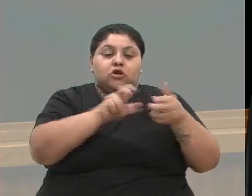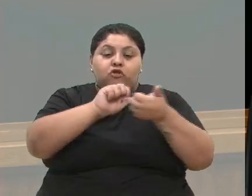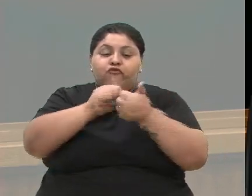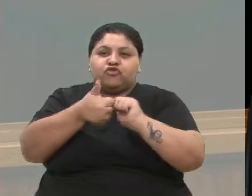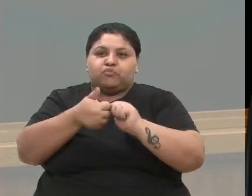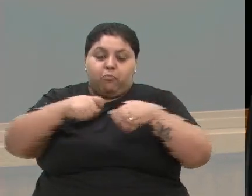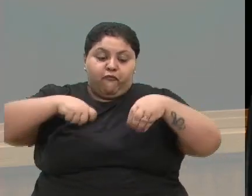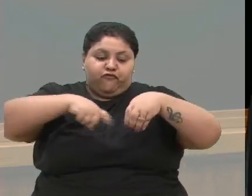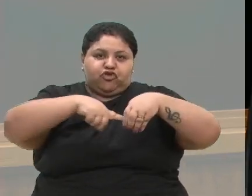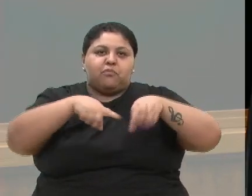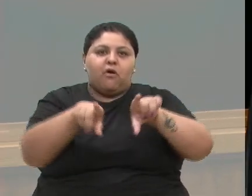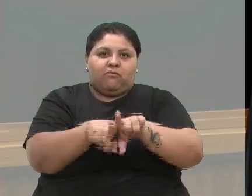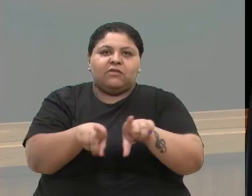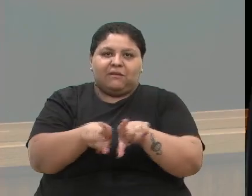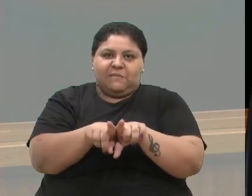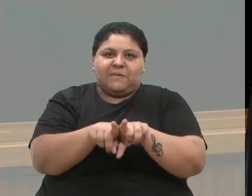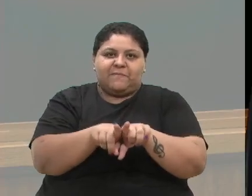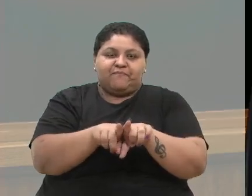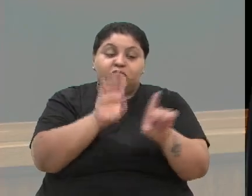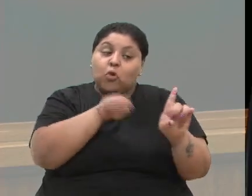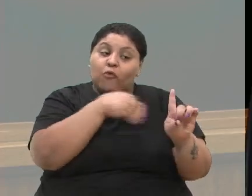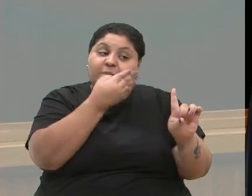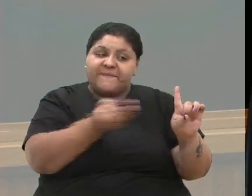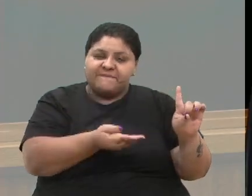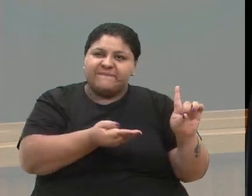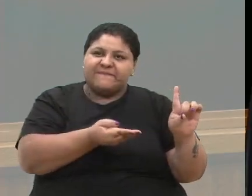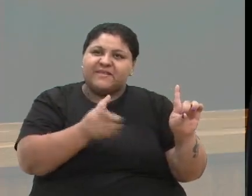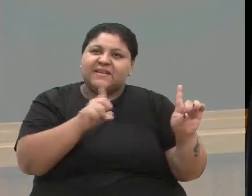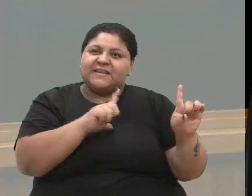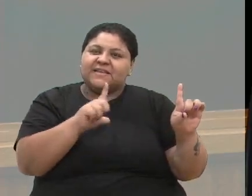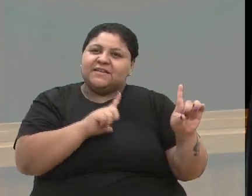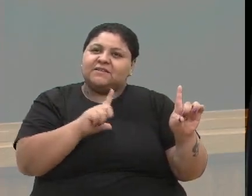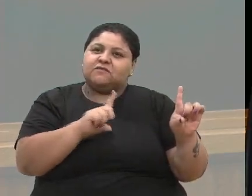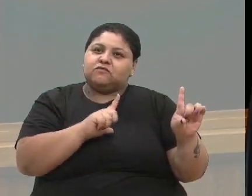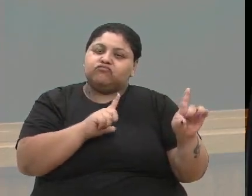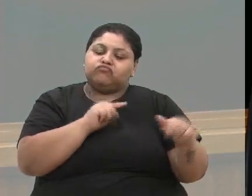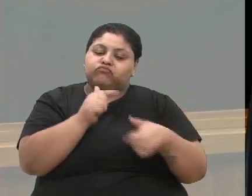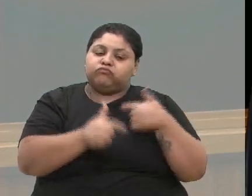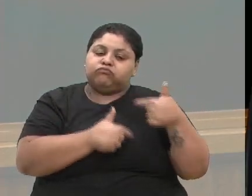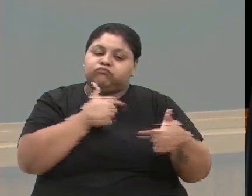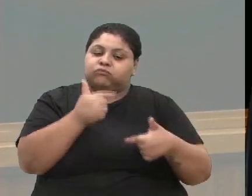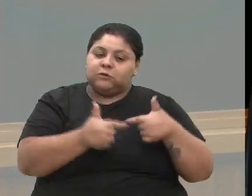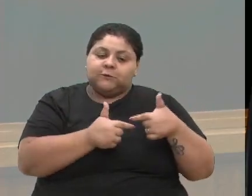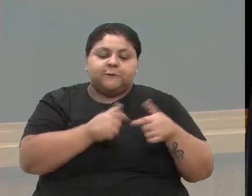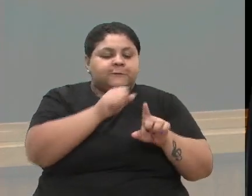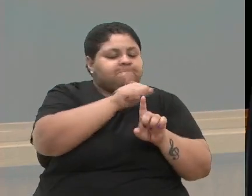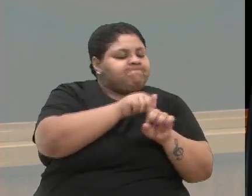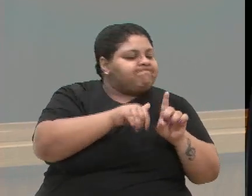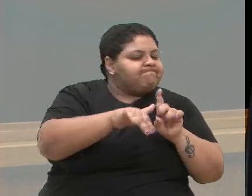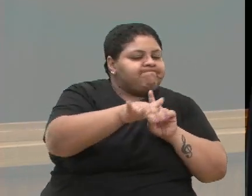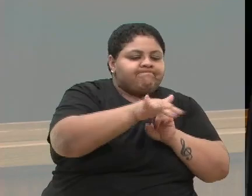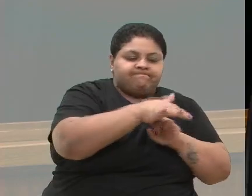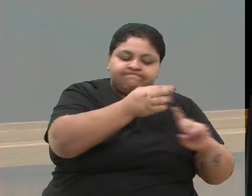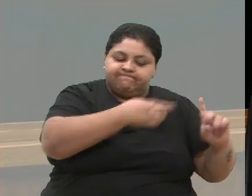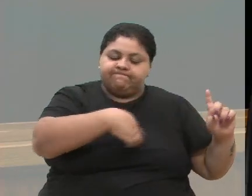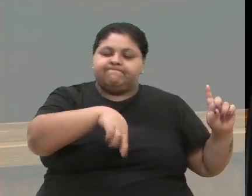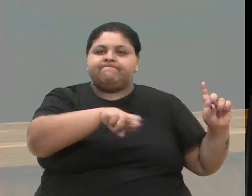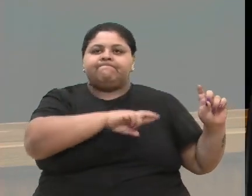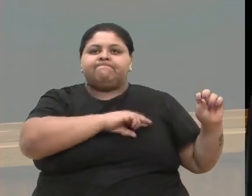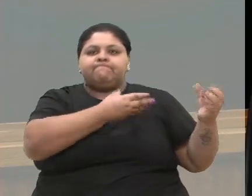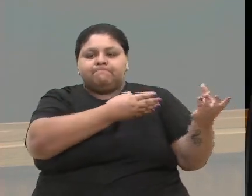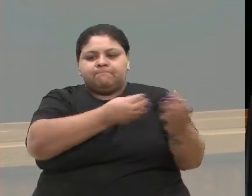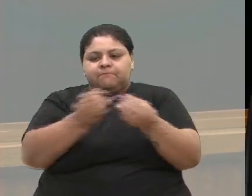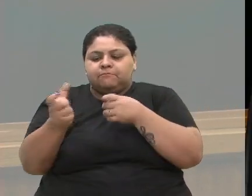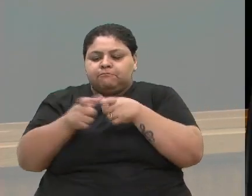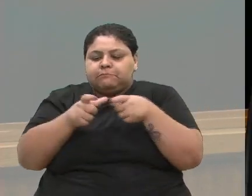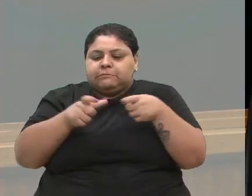Clube. O Francisco Bassanese, ele teve uma atuação social e religiosa muito